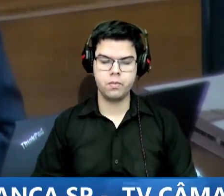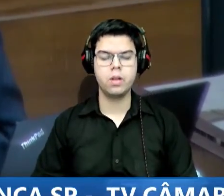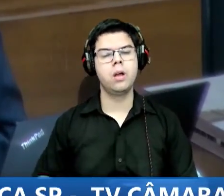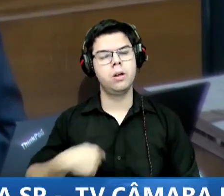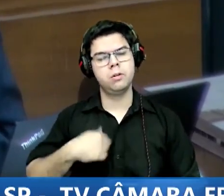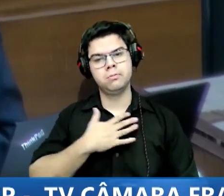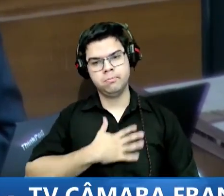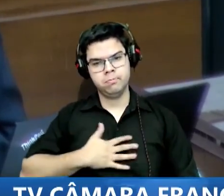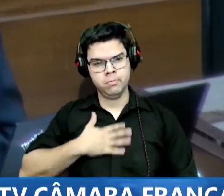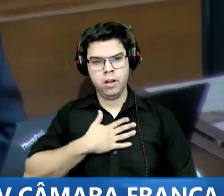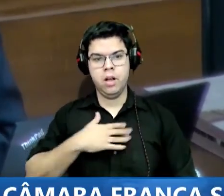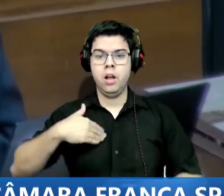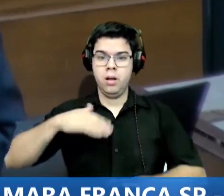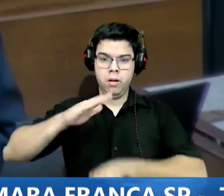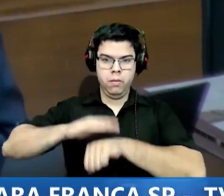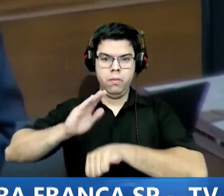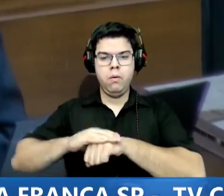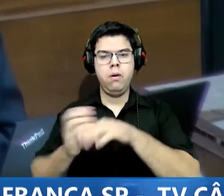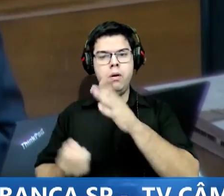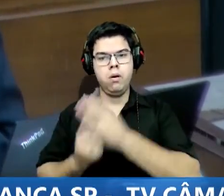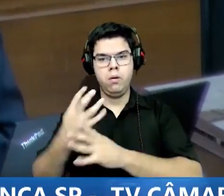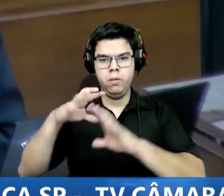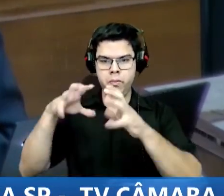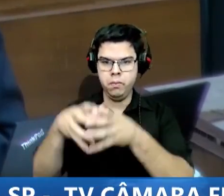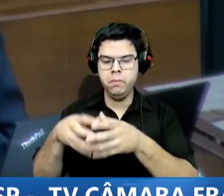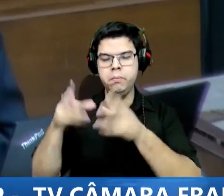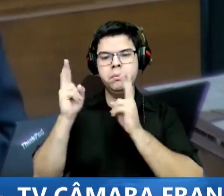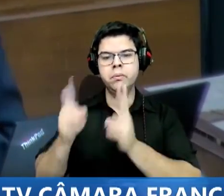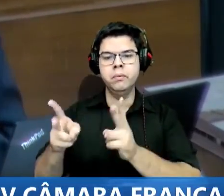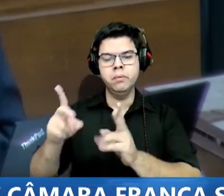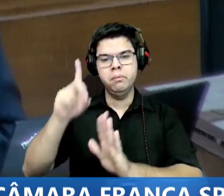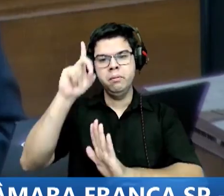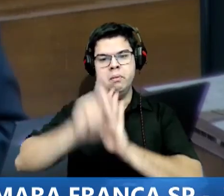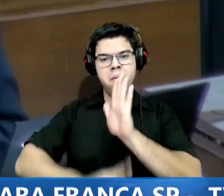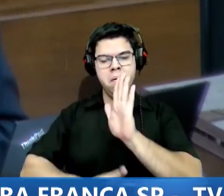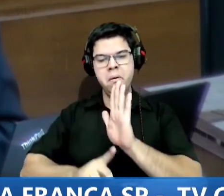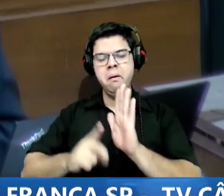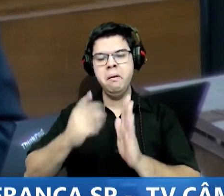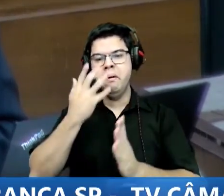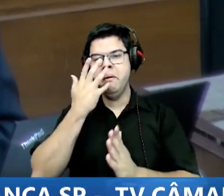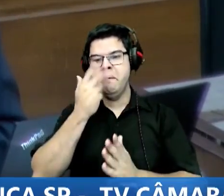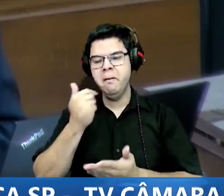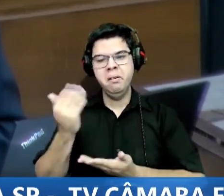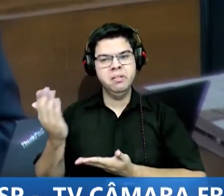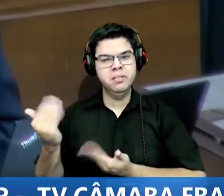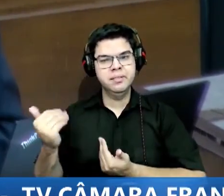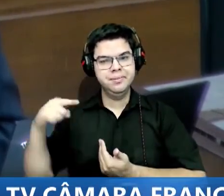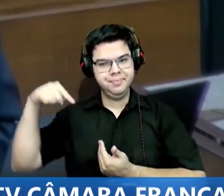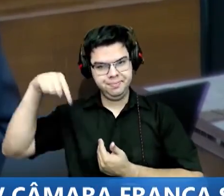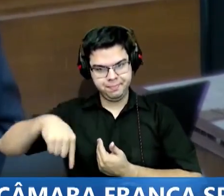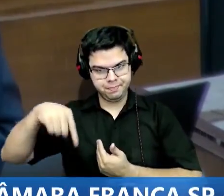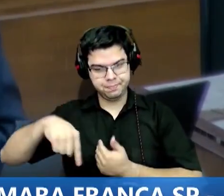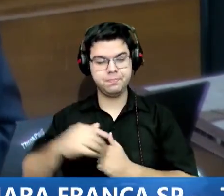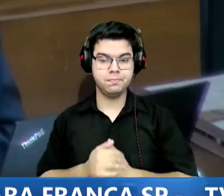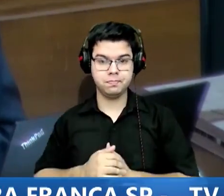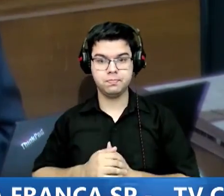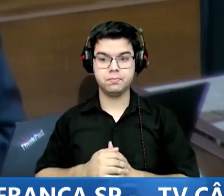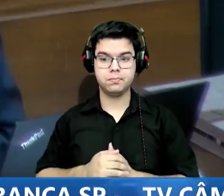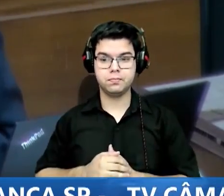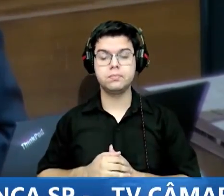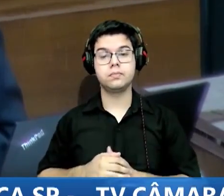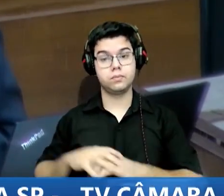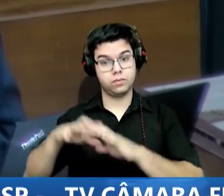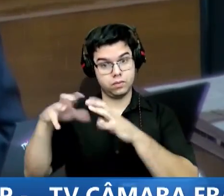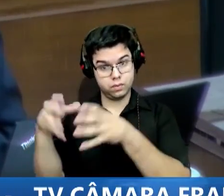da criação da Comissão Permanente dos Direitos da Criança e do Adolescente nessa casa. Através da Comissão dos Direitos da Criança e do